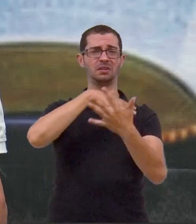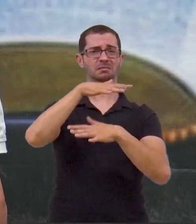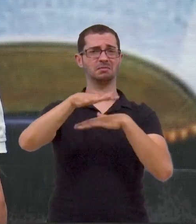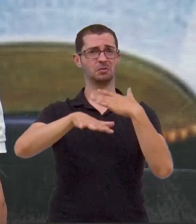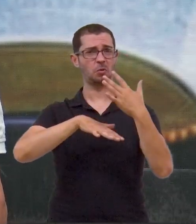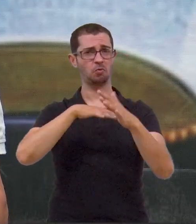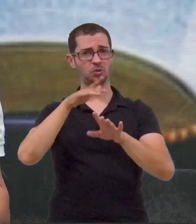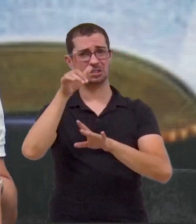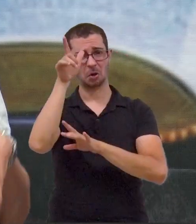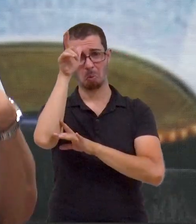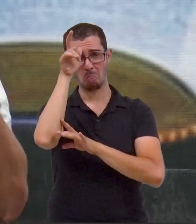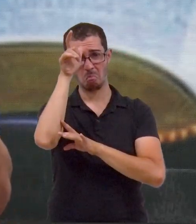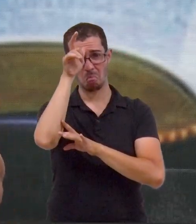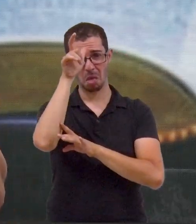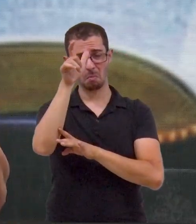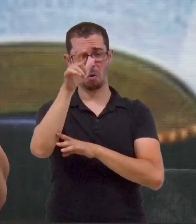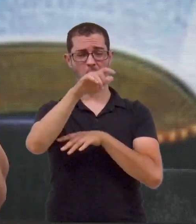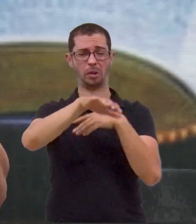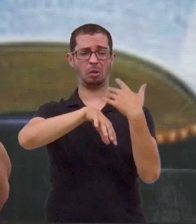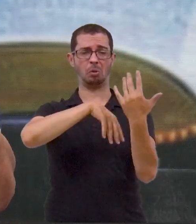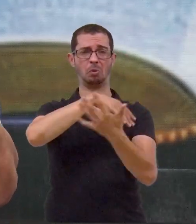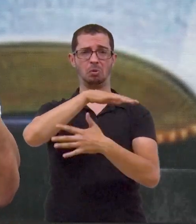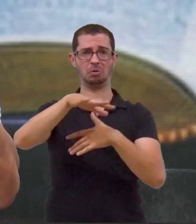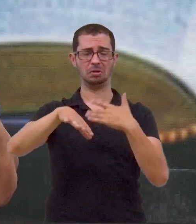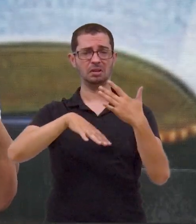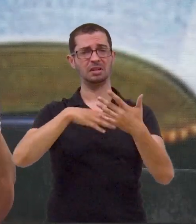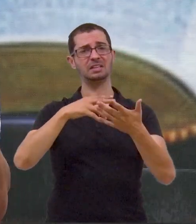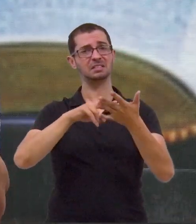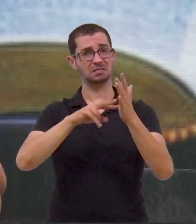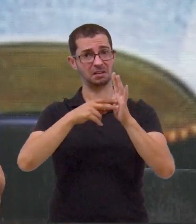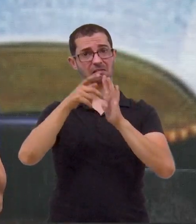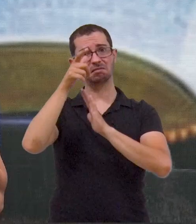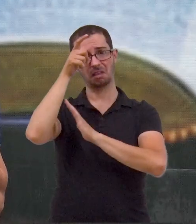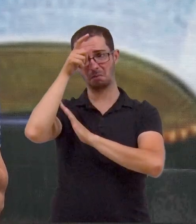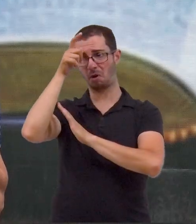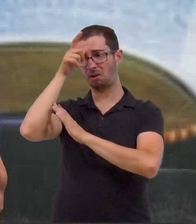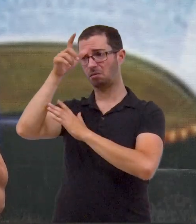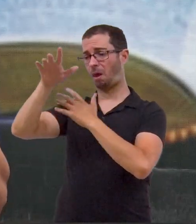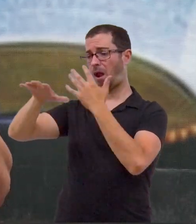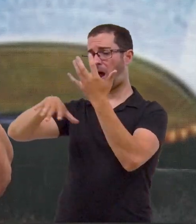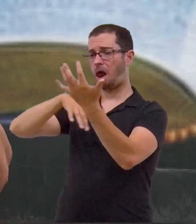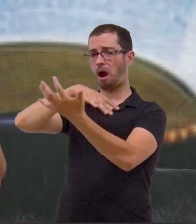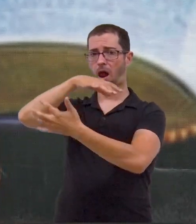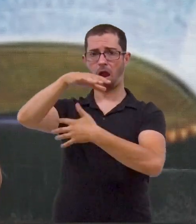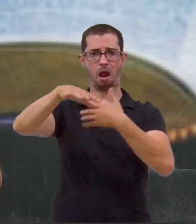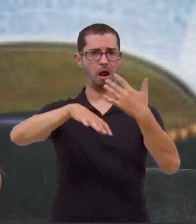pandemônica. Pandemônica é que há demônio por tudo quanto é canto. É uma coisa